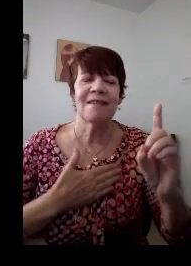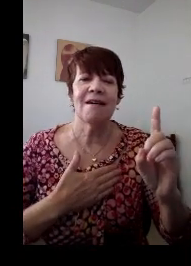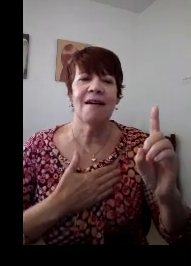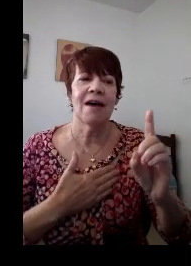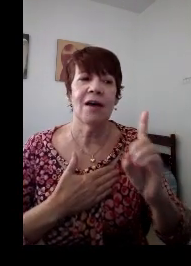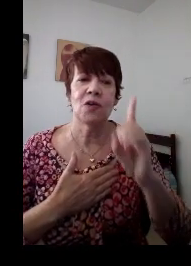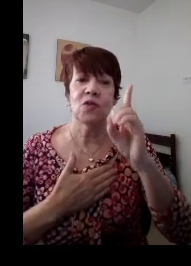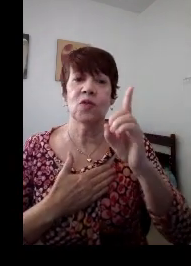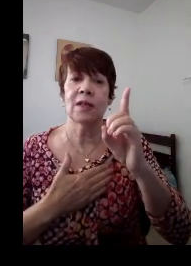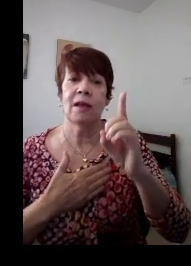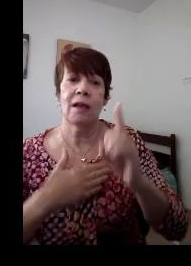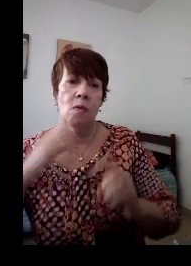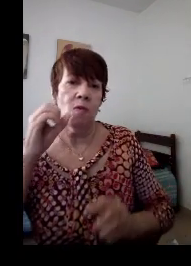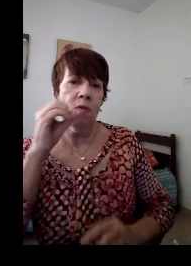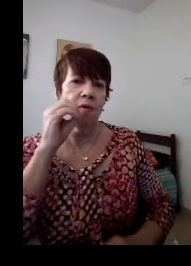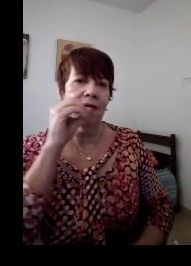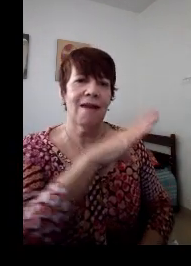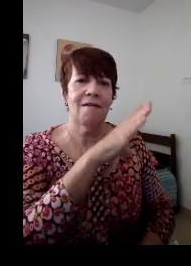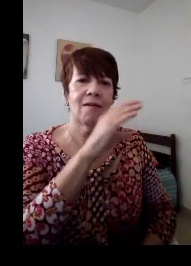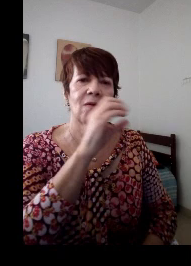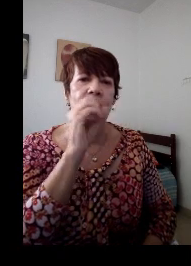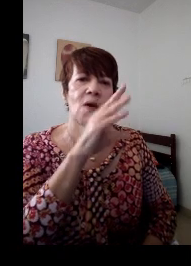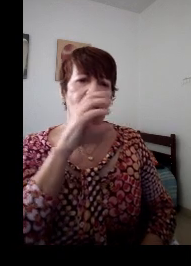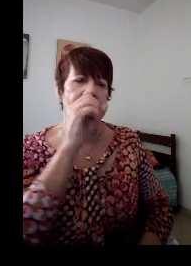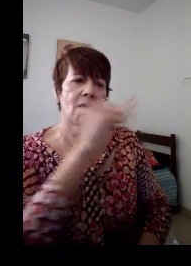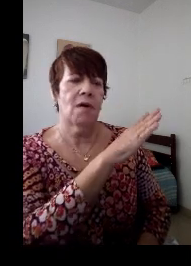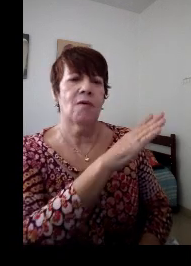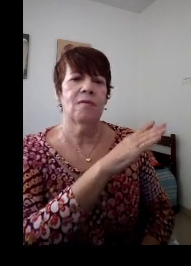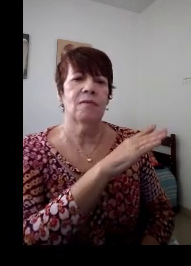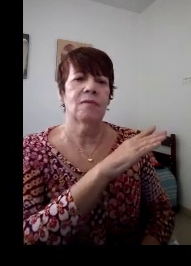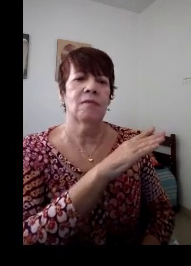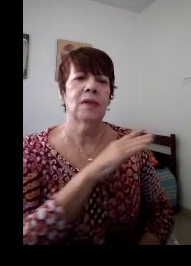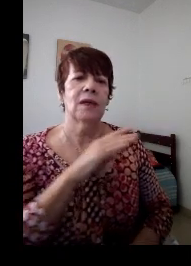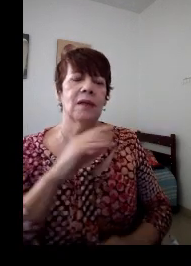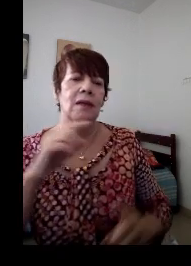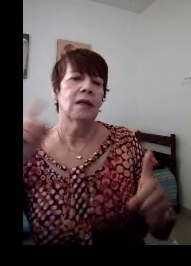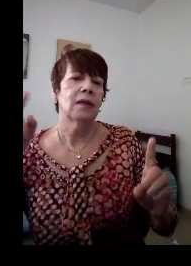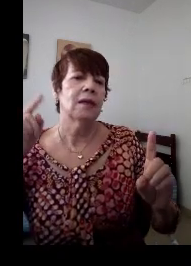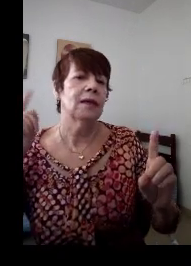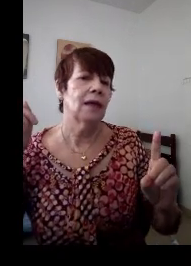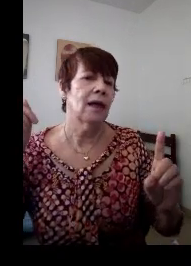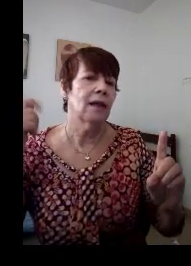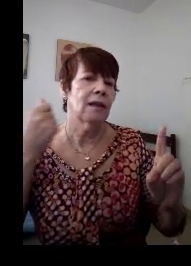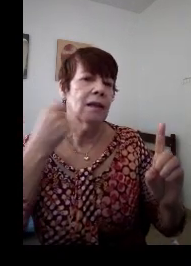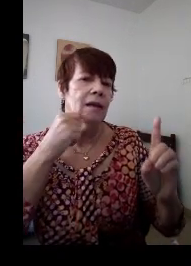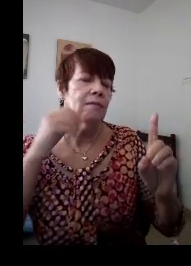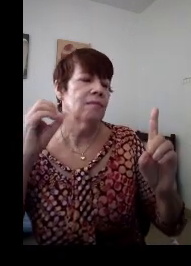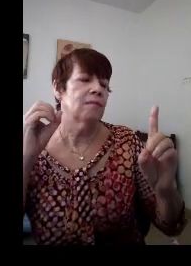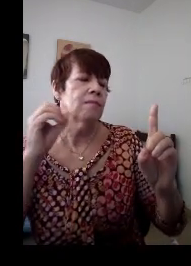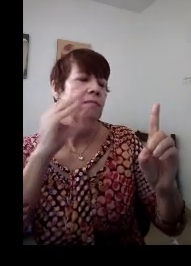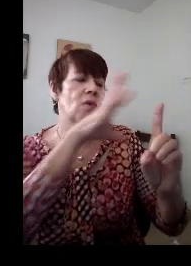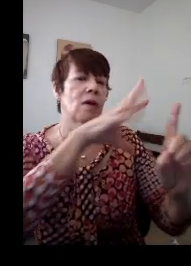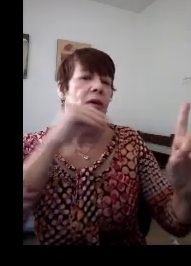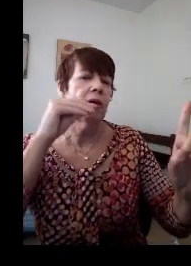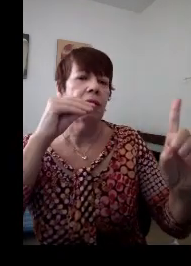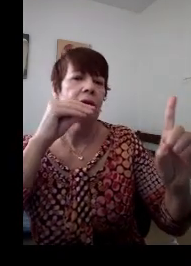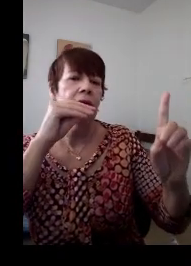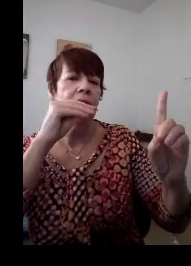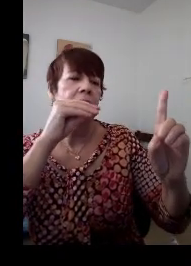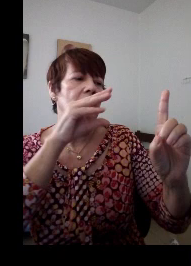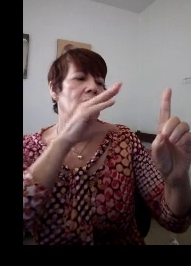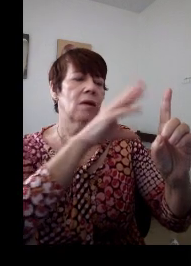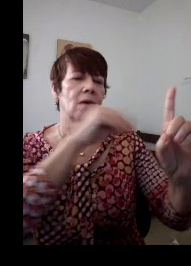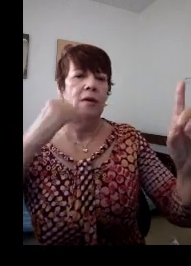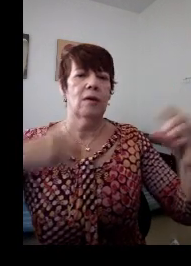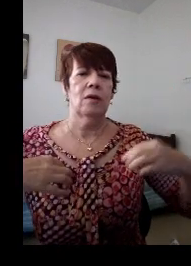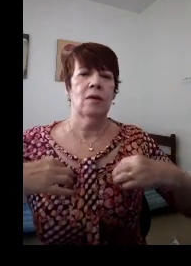ele foi correr, e quando ele foi correr, ela pegou na túnica dele.